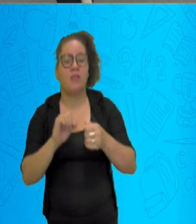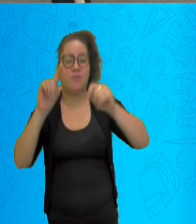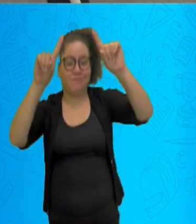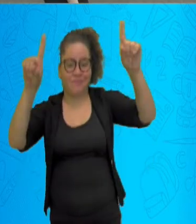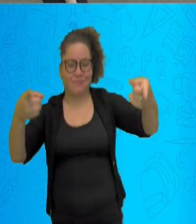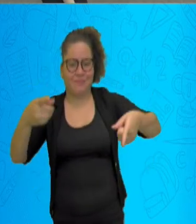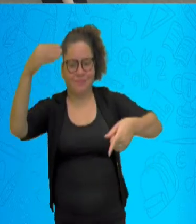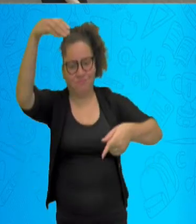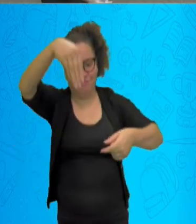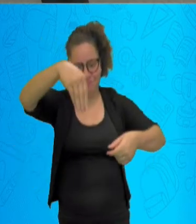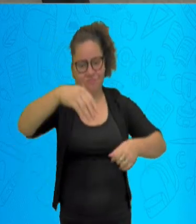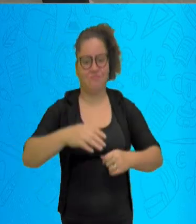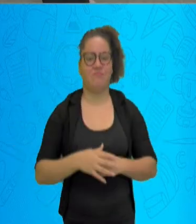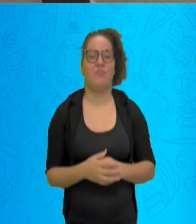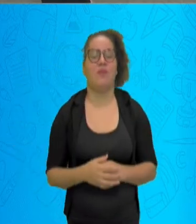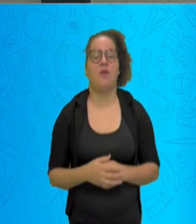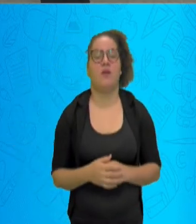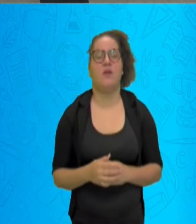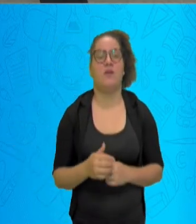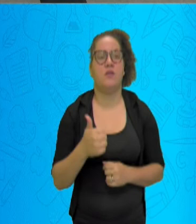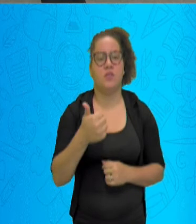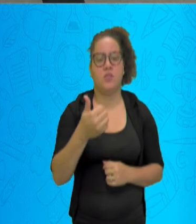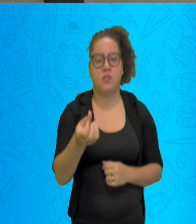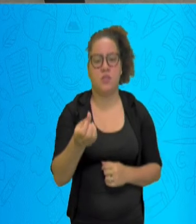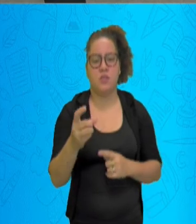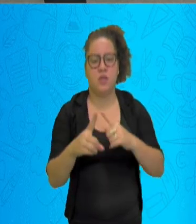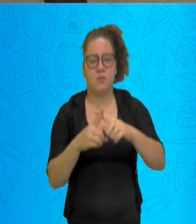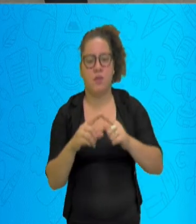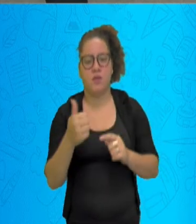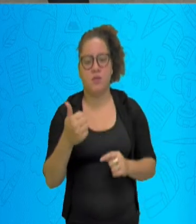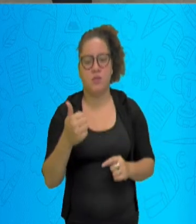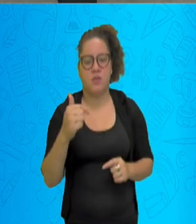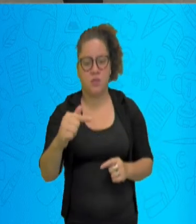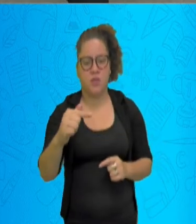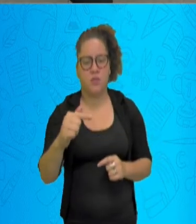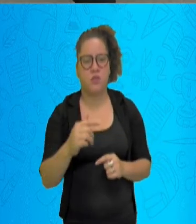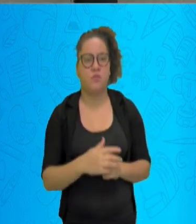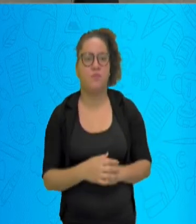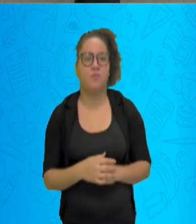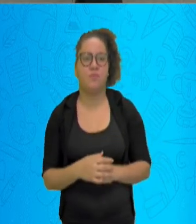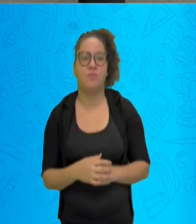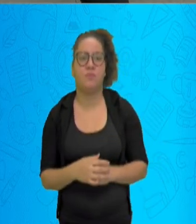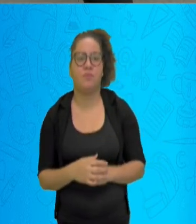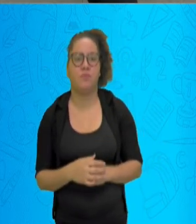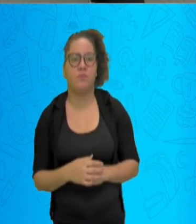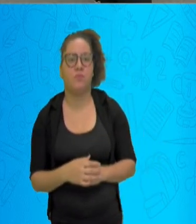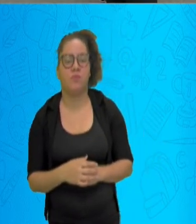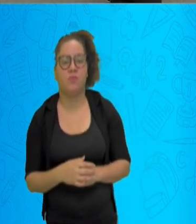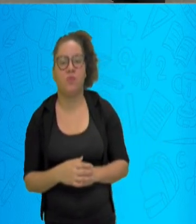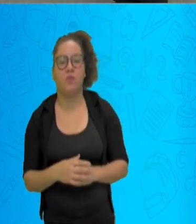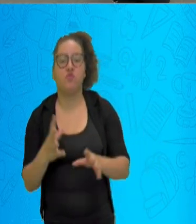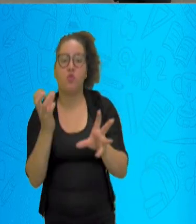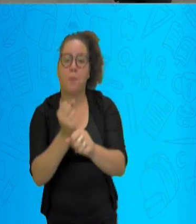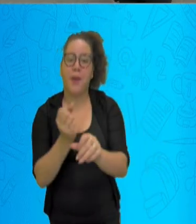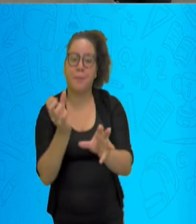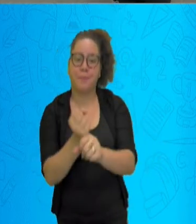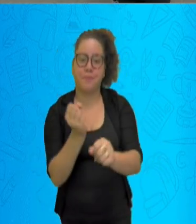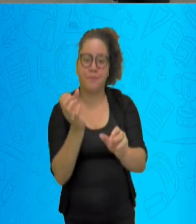parêntese aqui, olha. Quanto que é 16 mais 17? 16 mais 17,